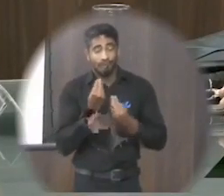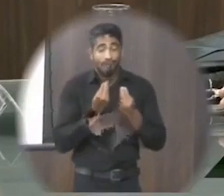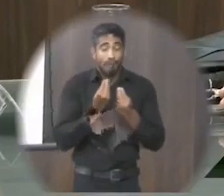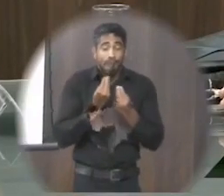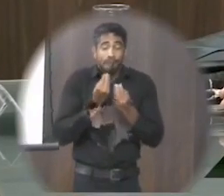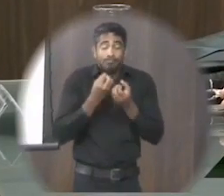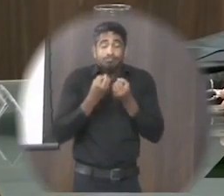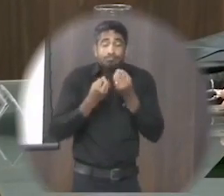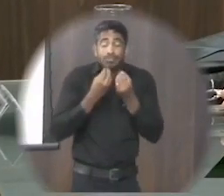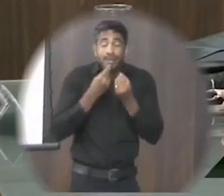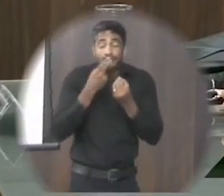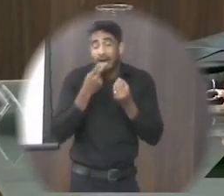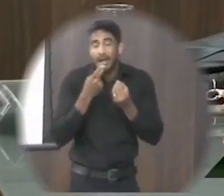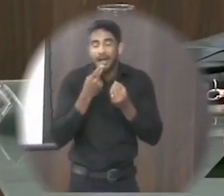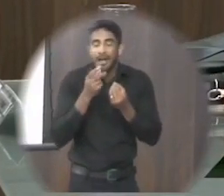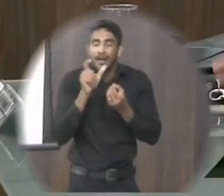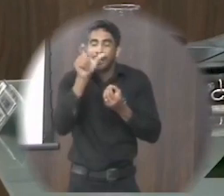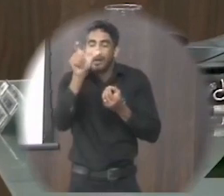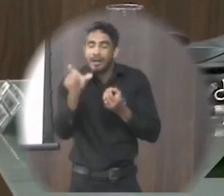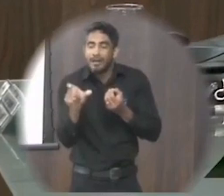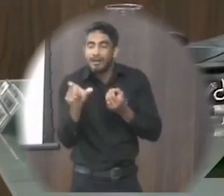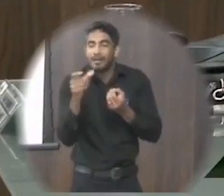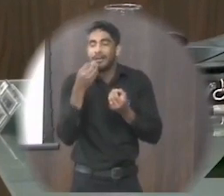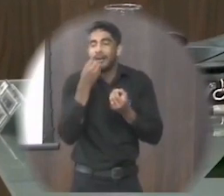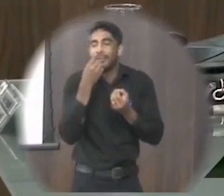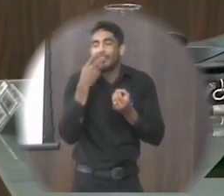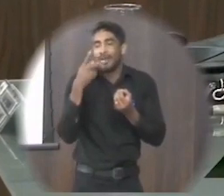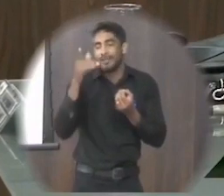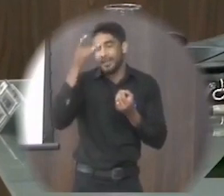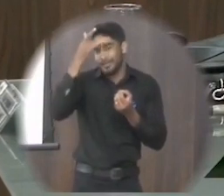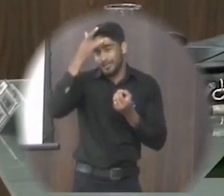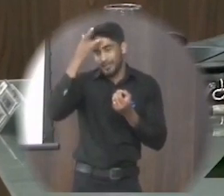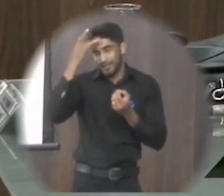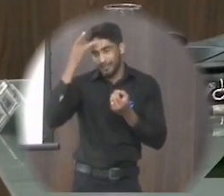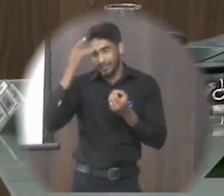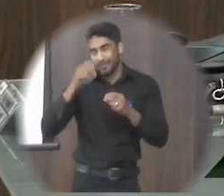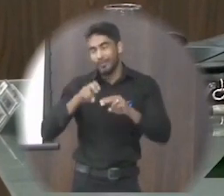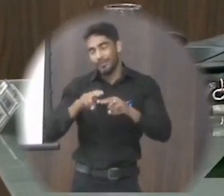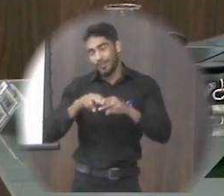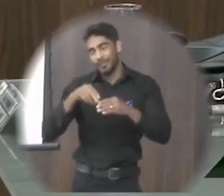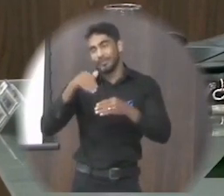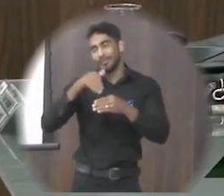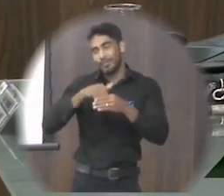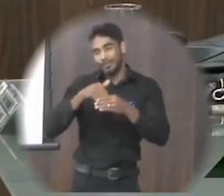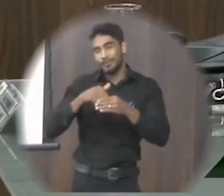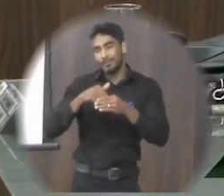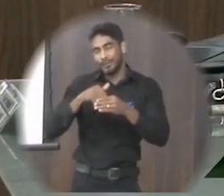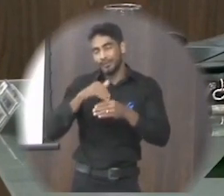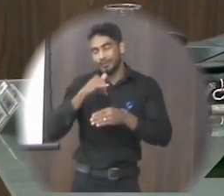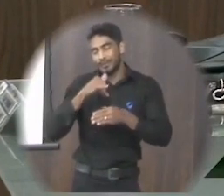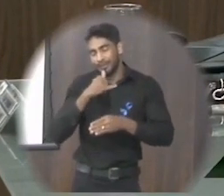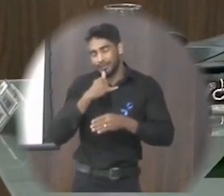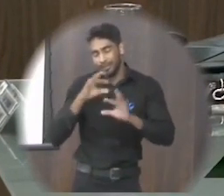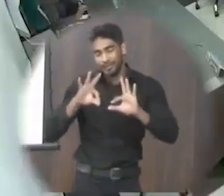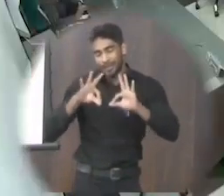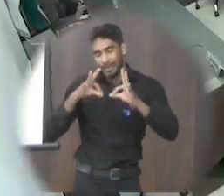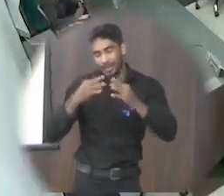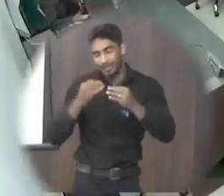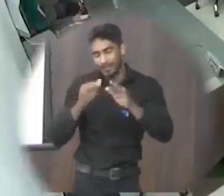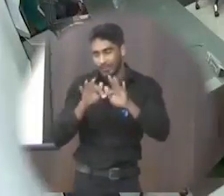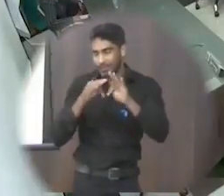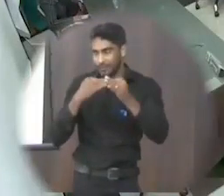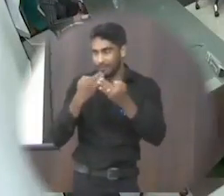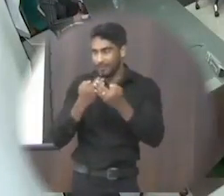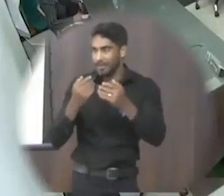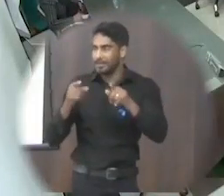expressão dizer o tamanho da bondade daquele senhor. Então fica aí também a minha. Meu voto de pesar a todos os familiares.